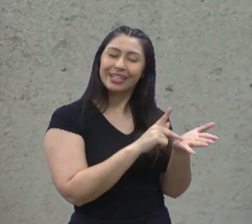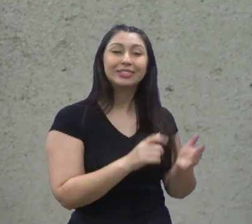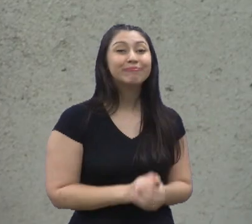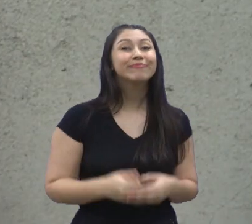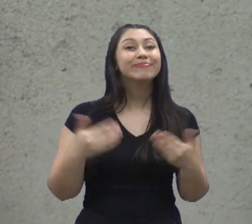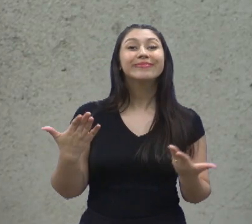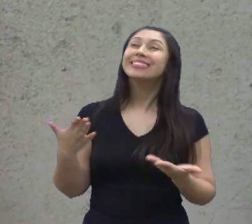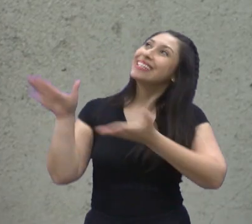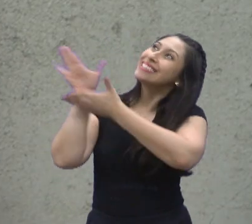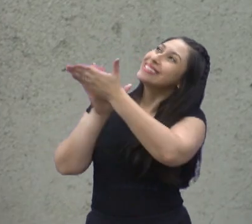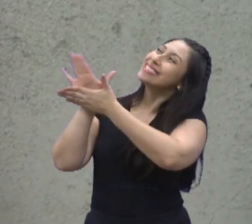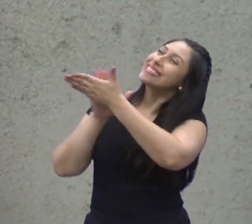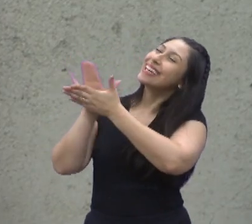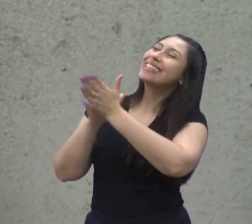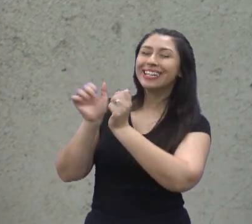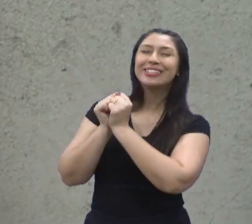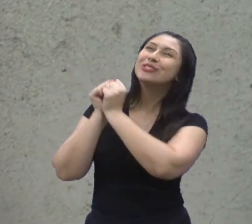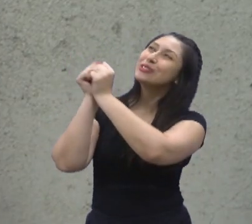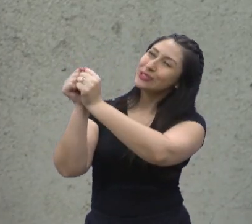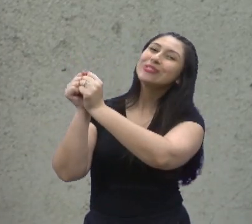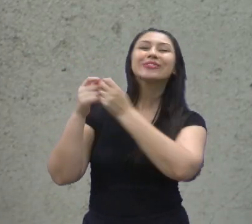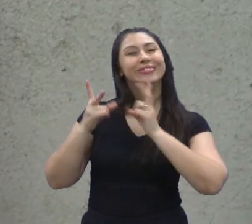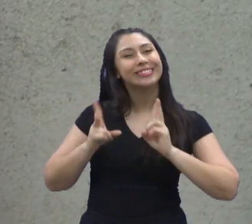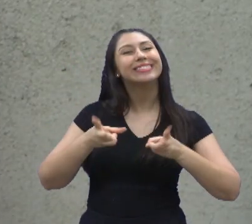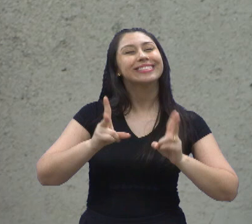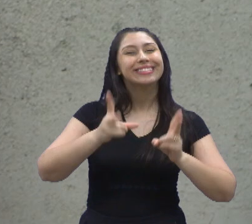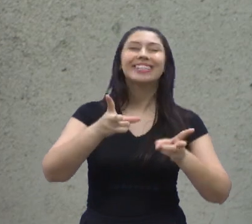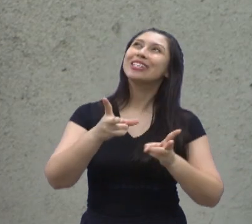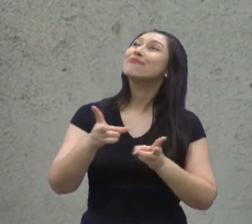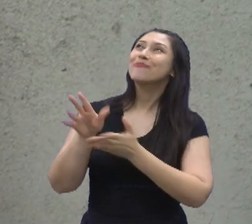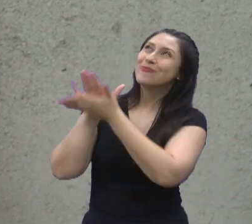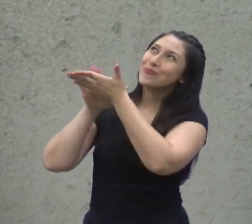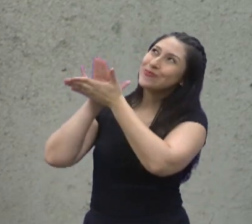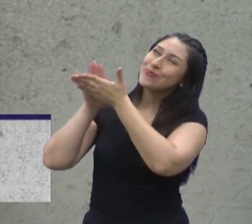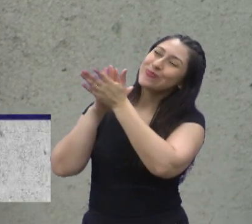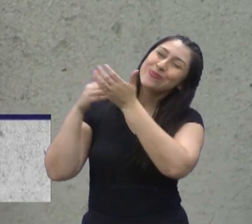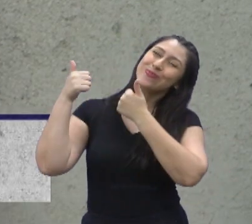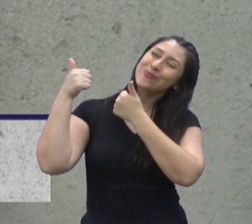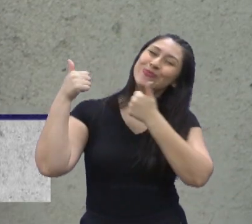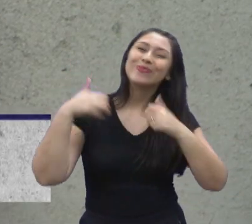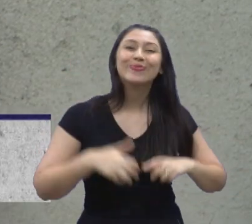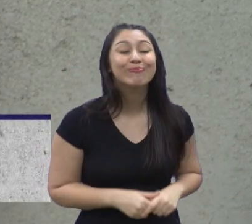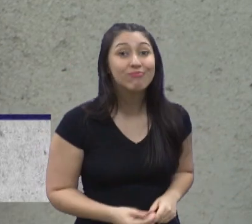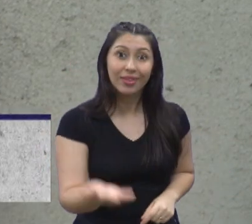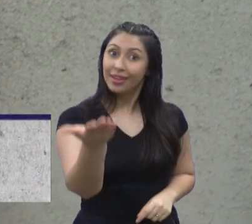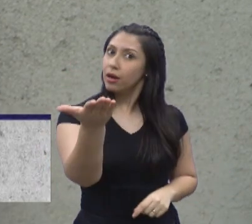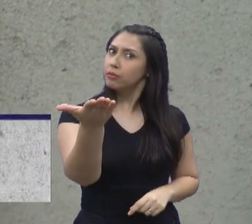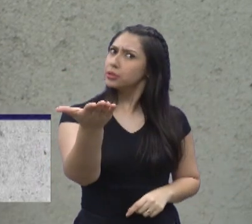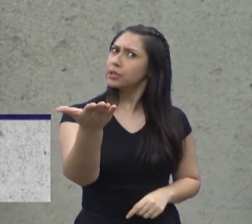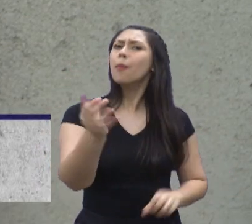Tami, obrigada pela sua parceria de hoje, sempre aqui no programa, viu? Obrigadão de verdade. E você pode